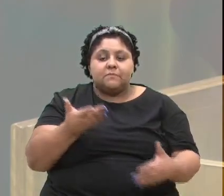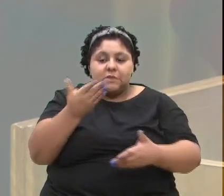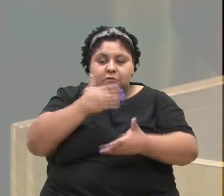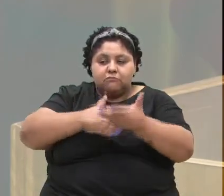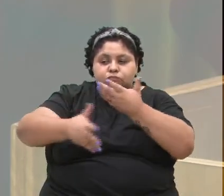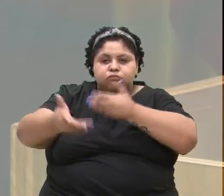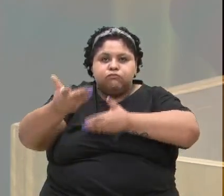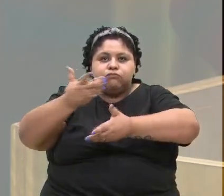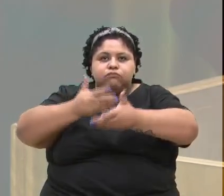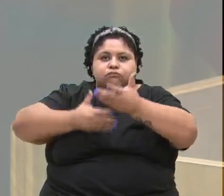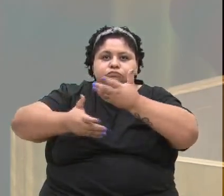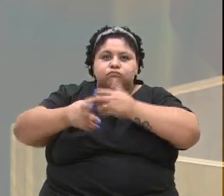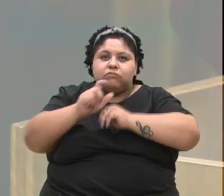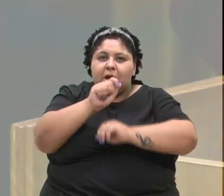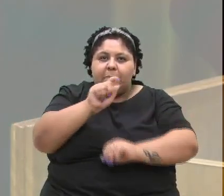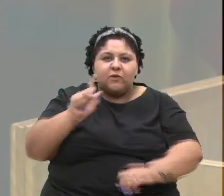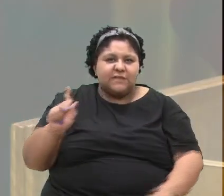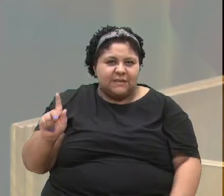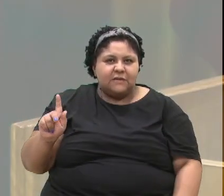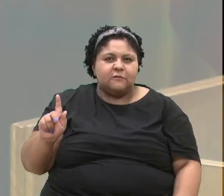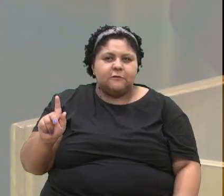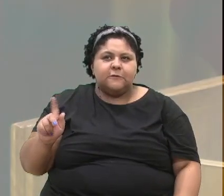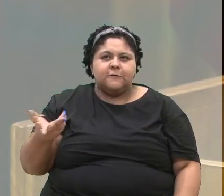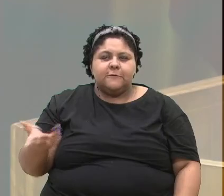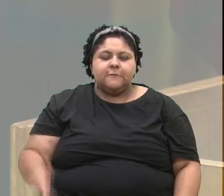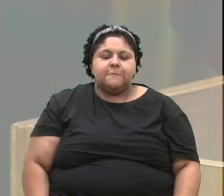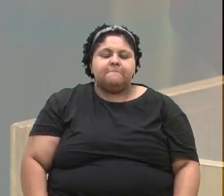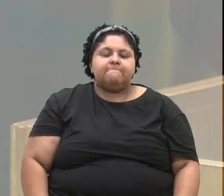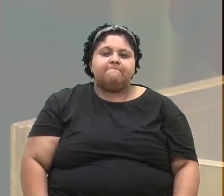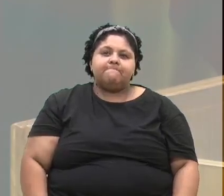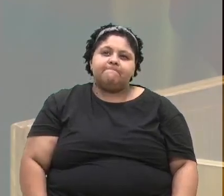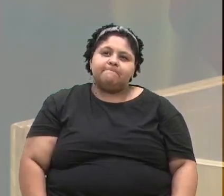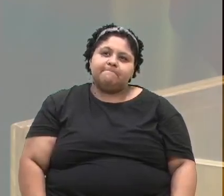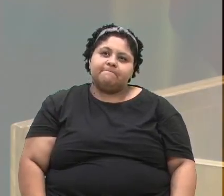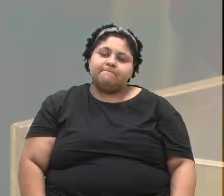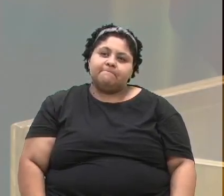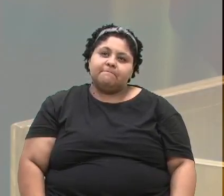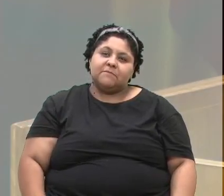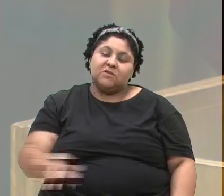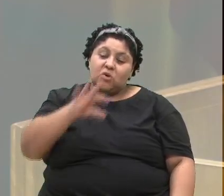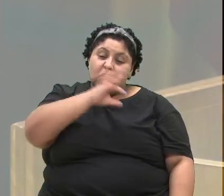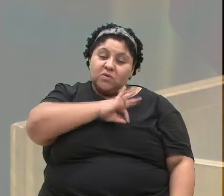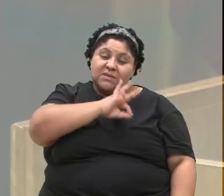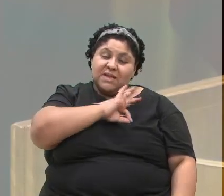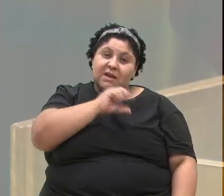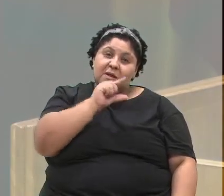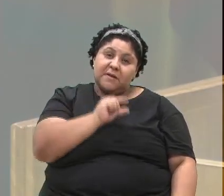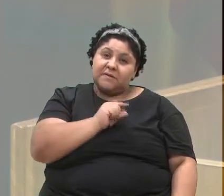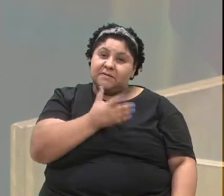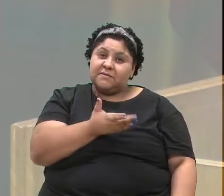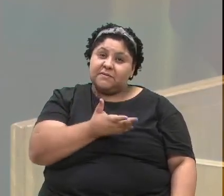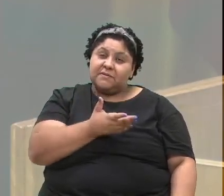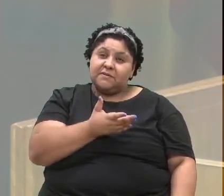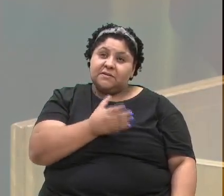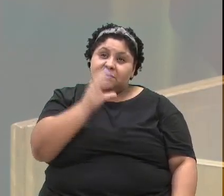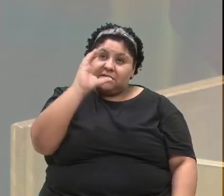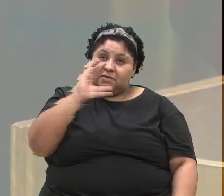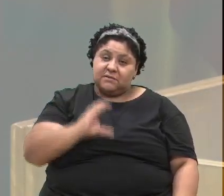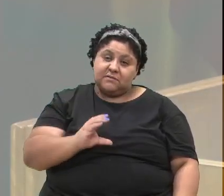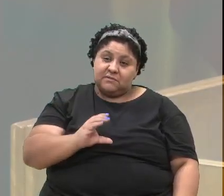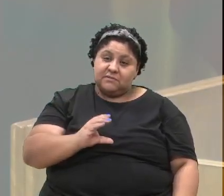daquele aposentado aquele que ganha um salário mínimo aquele cidadão que tá